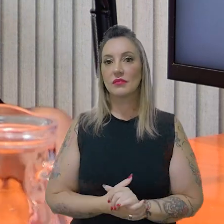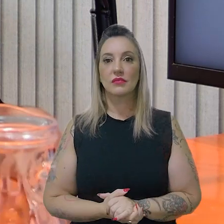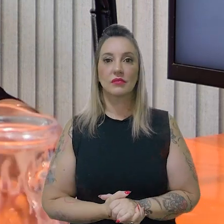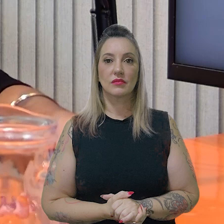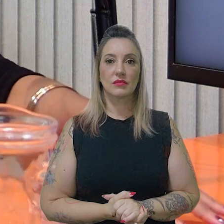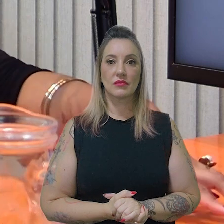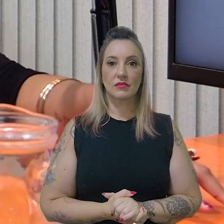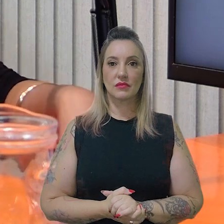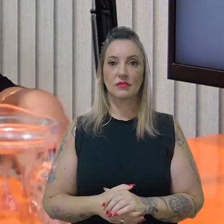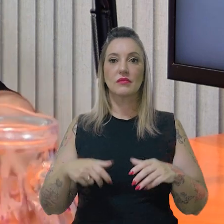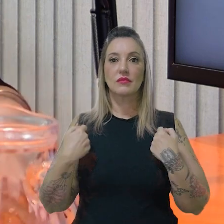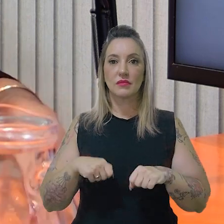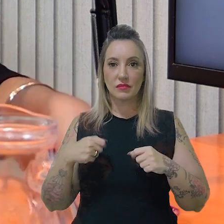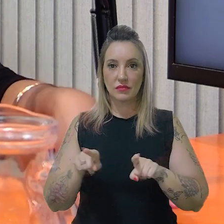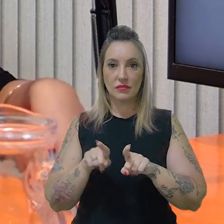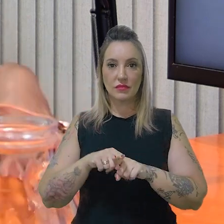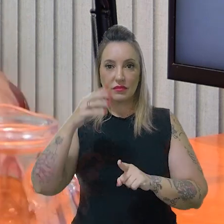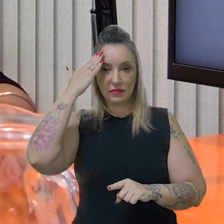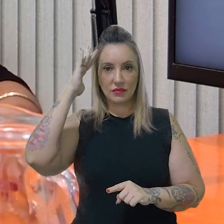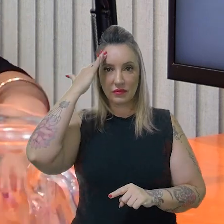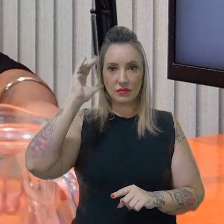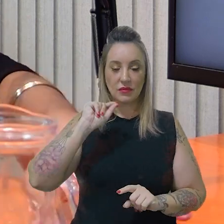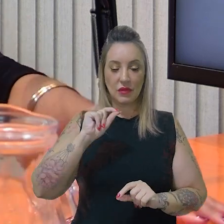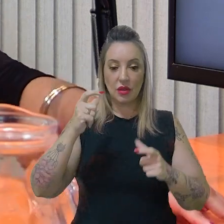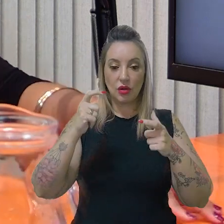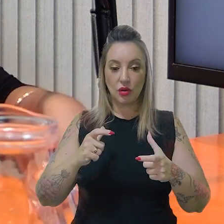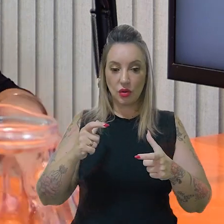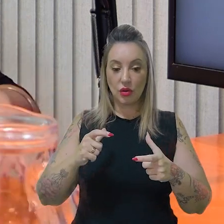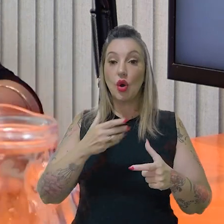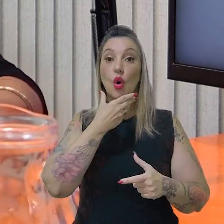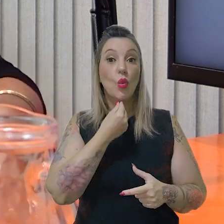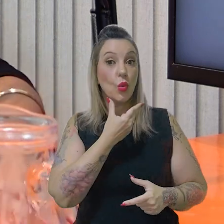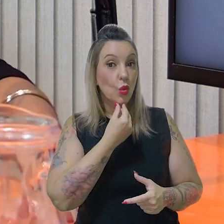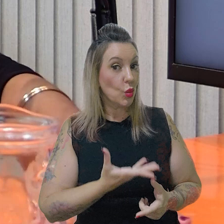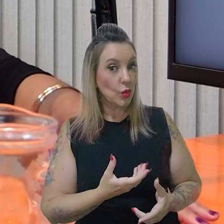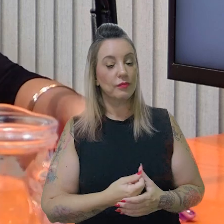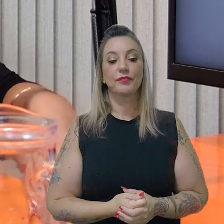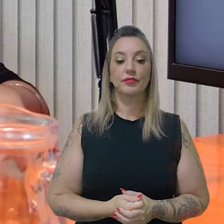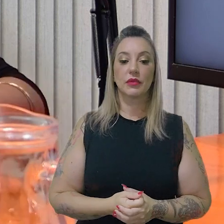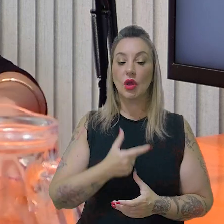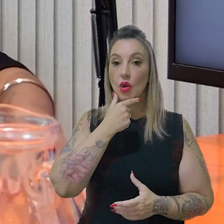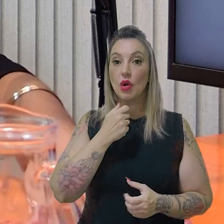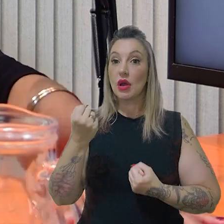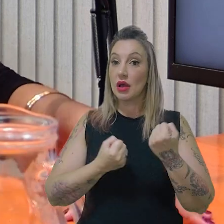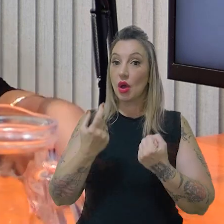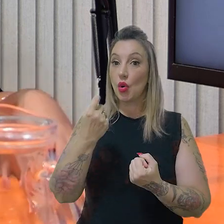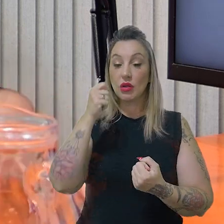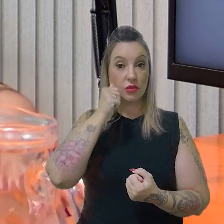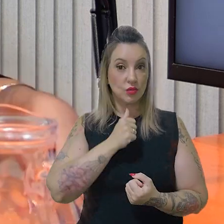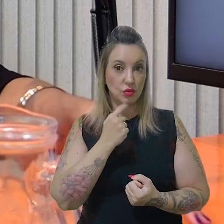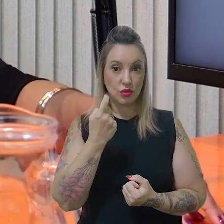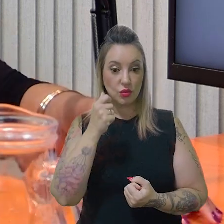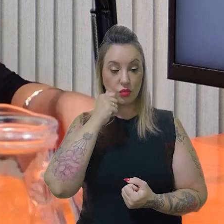então eu preciso também entender ali é um local totalmente masculino é um local automotivo ela é a única mulher a única